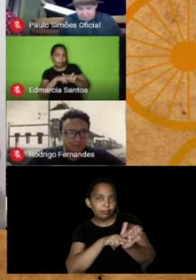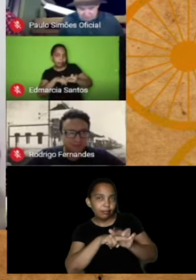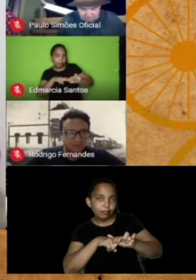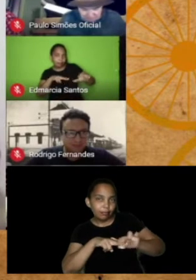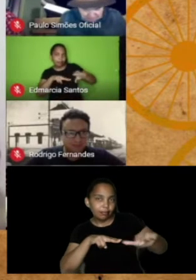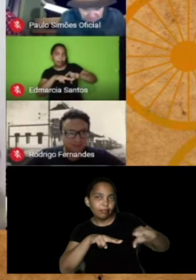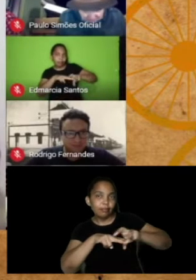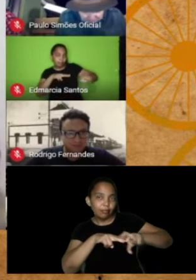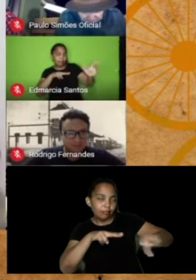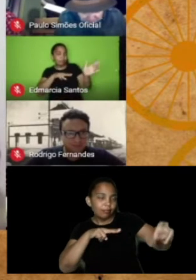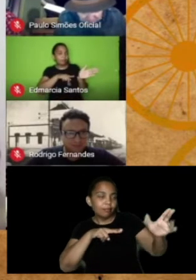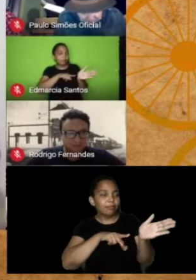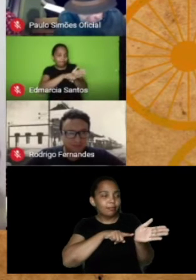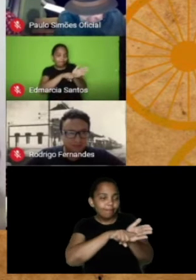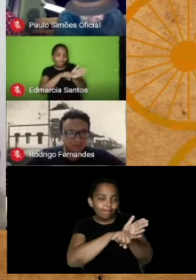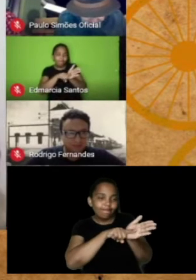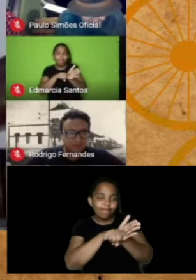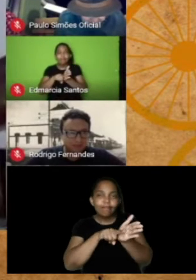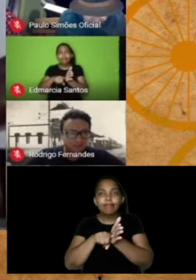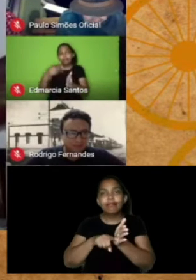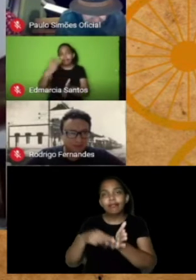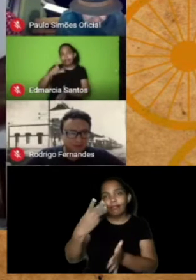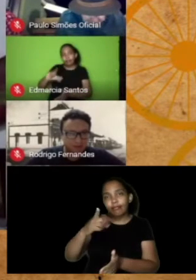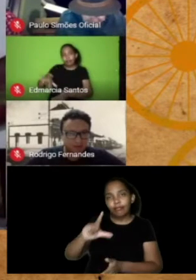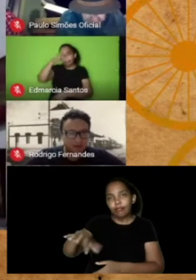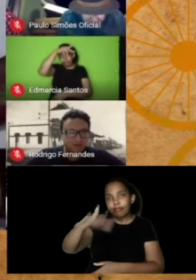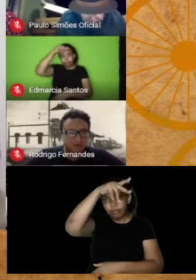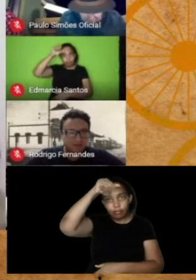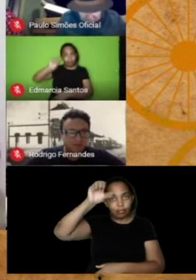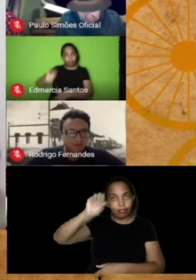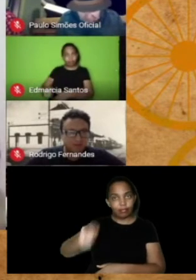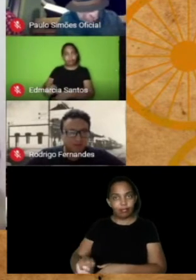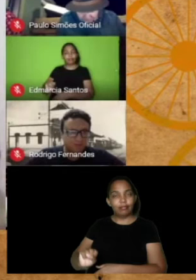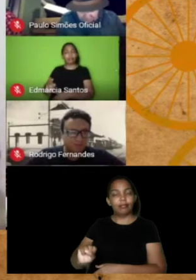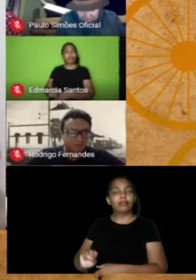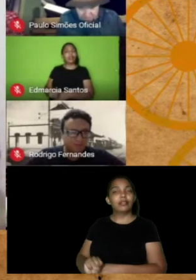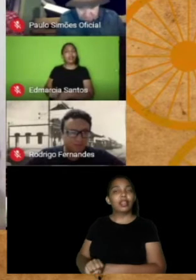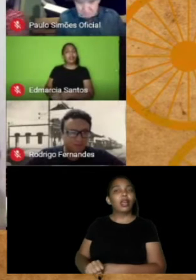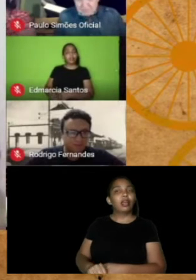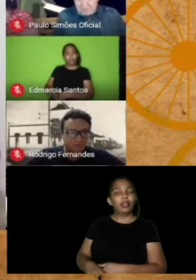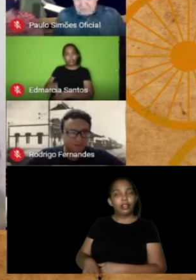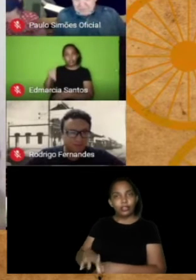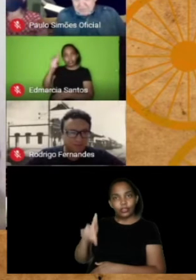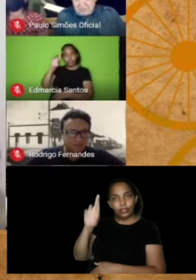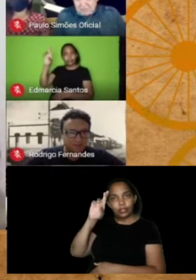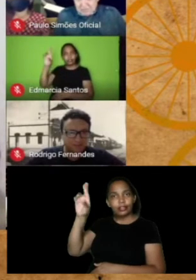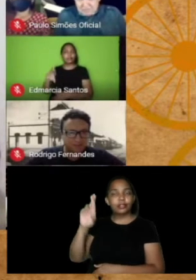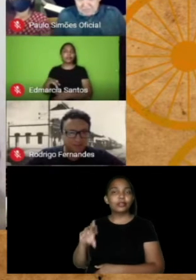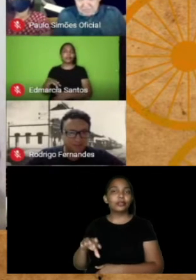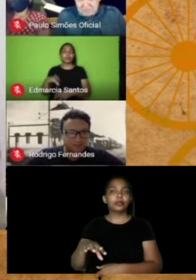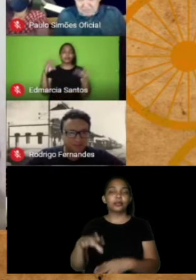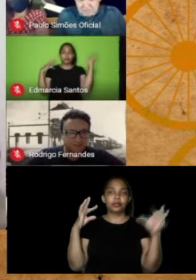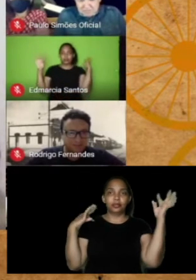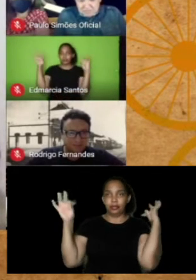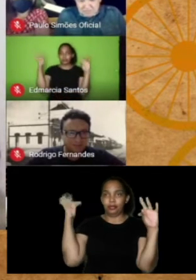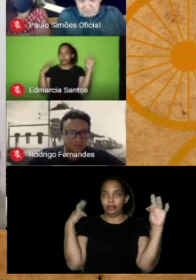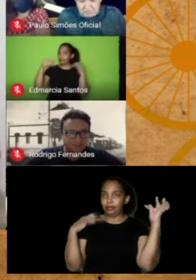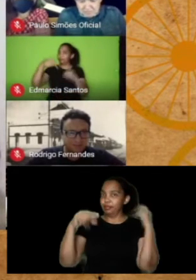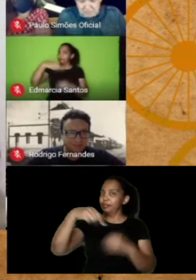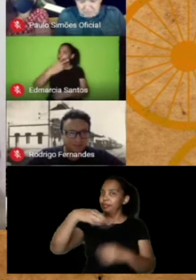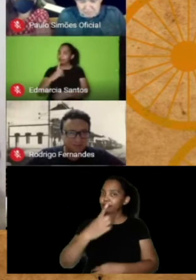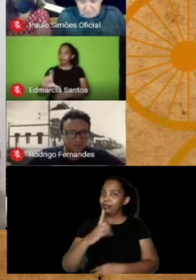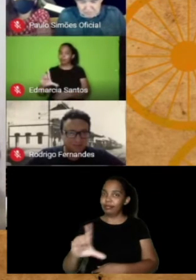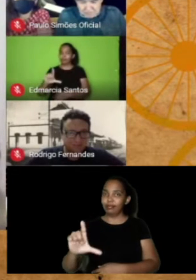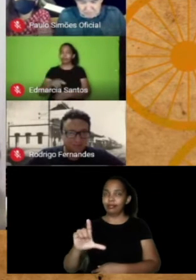Três Lagoas e Mato Grosso do Sul, e atualmente é diretor de turismo da nossa cidade. Seja muito bem-vindo,